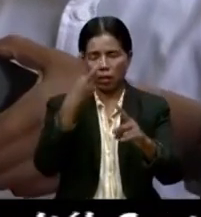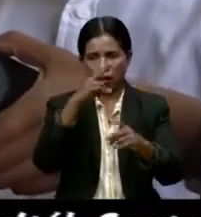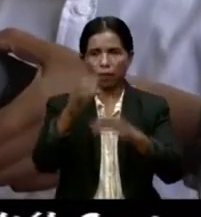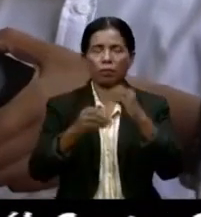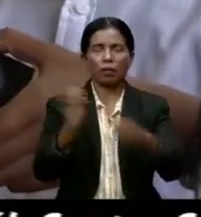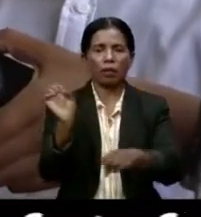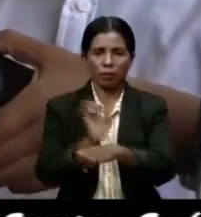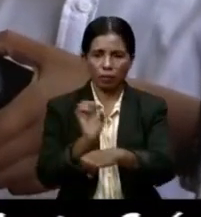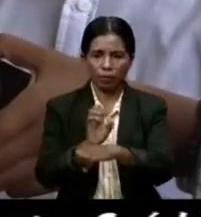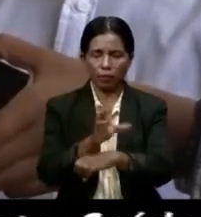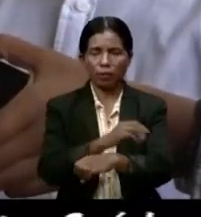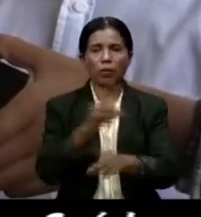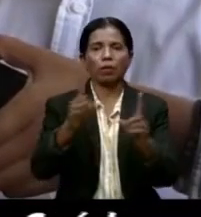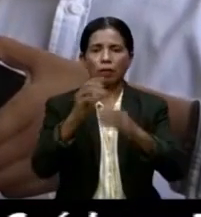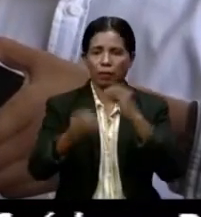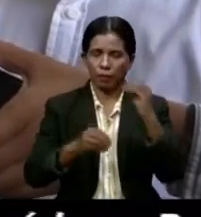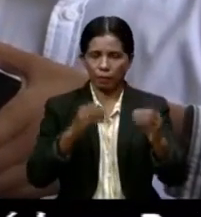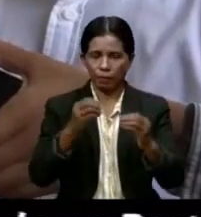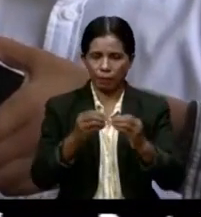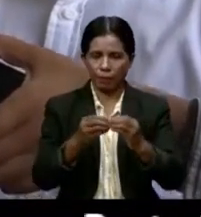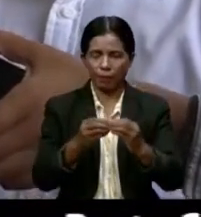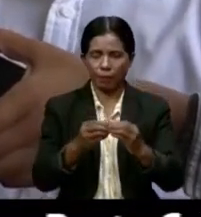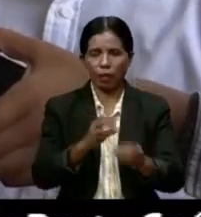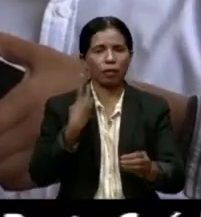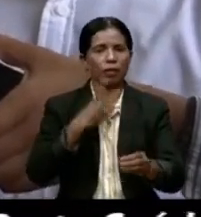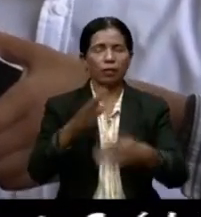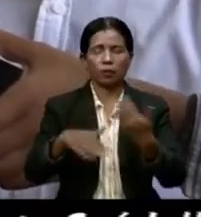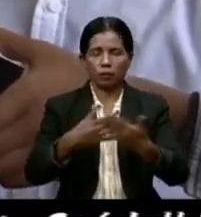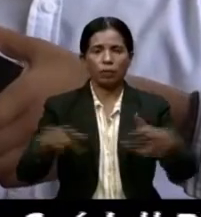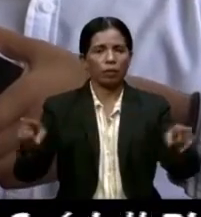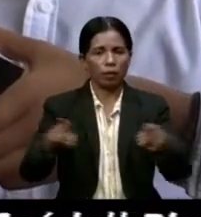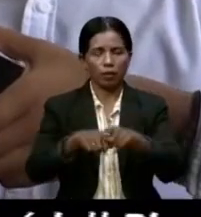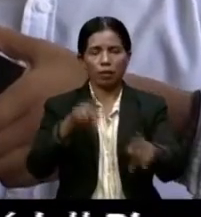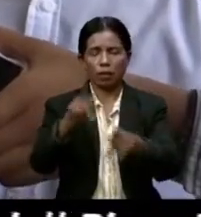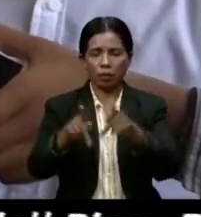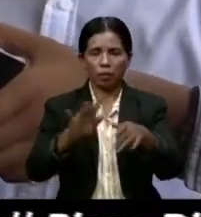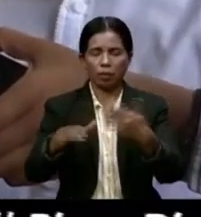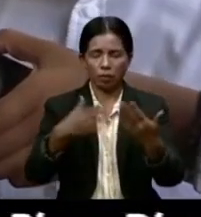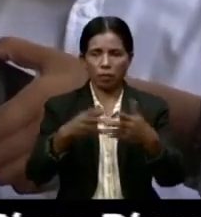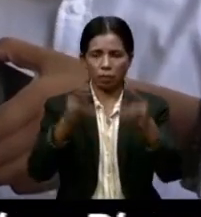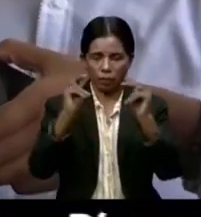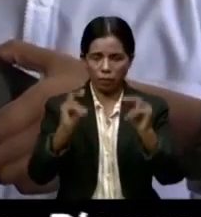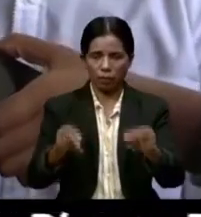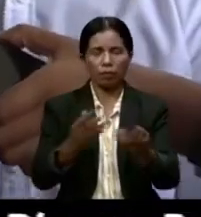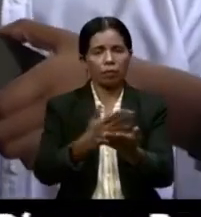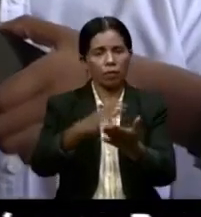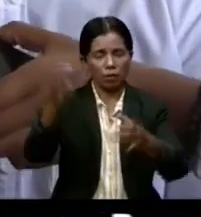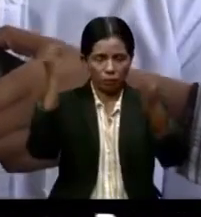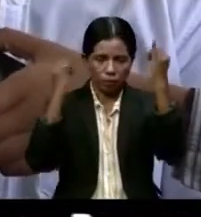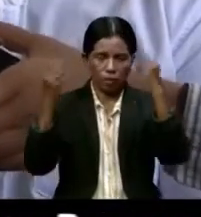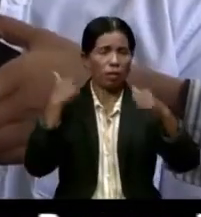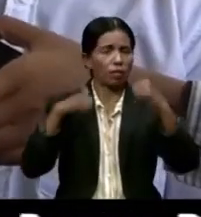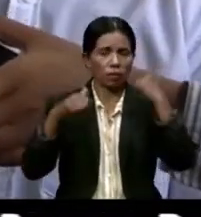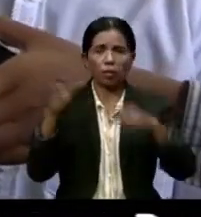ekonomiku realmente ita kuliah kata itu hoto tu hanya sang sidadau ita persisa dinamiza dunia ita ni atividade